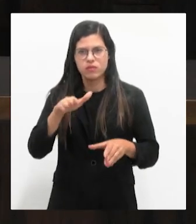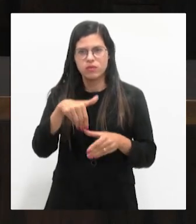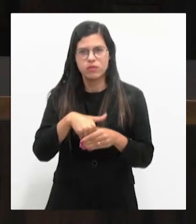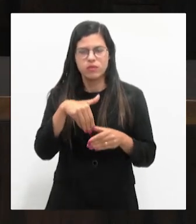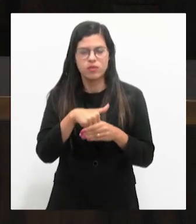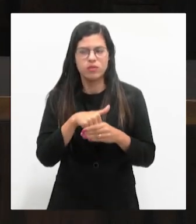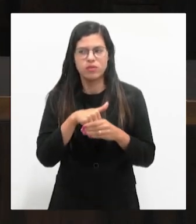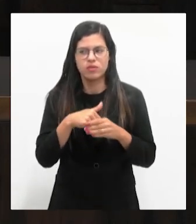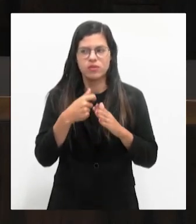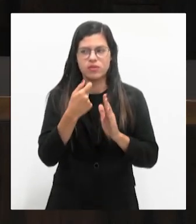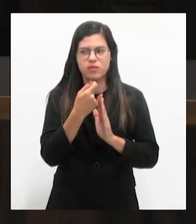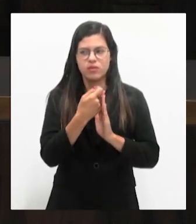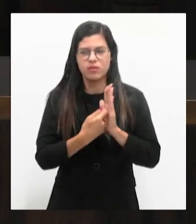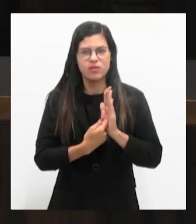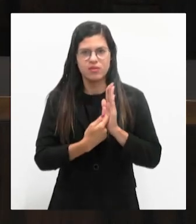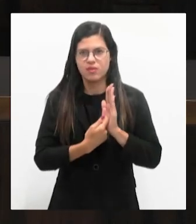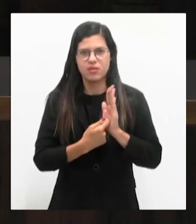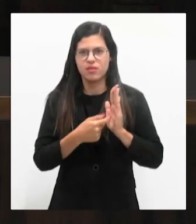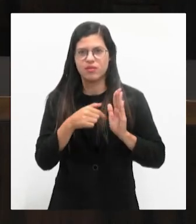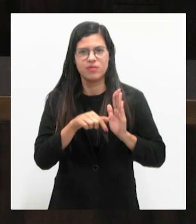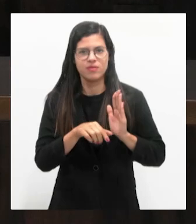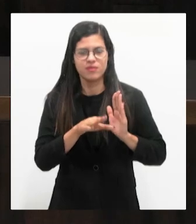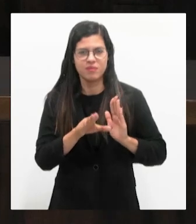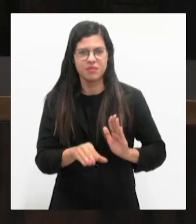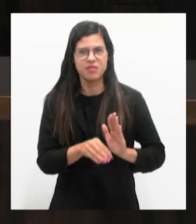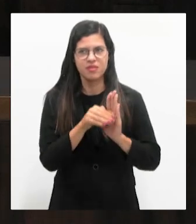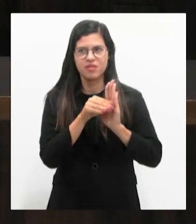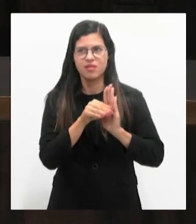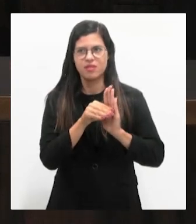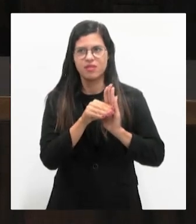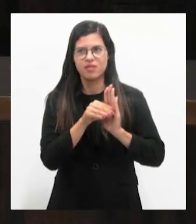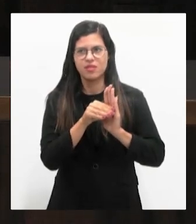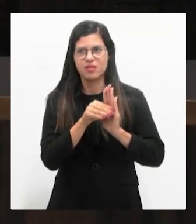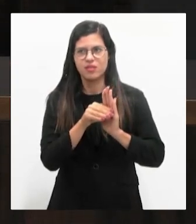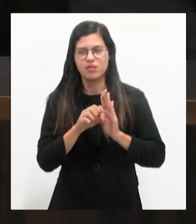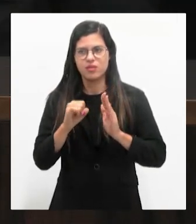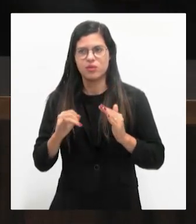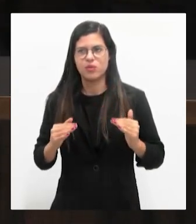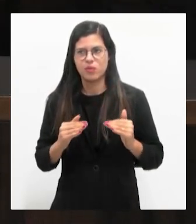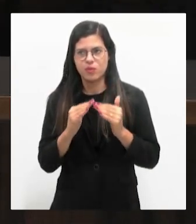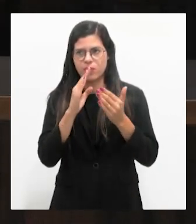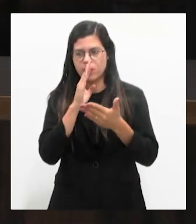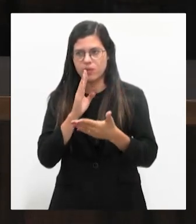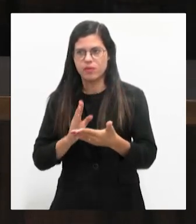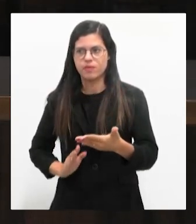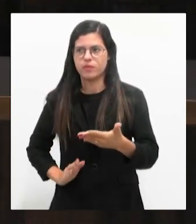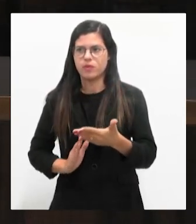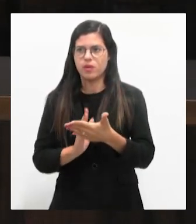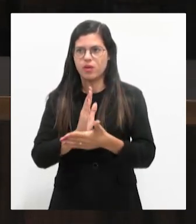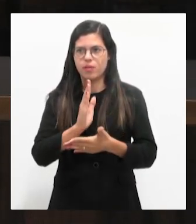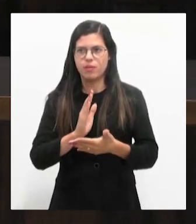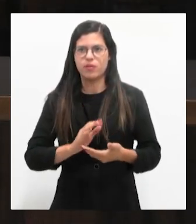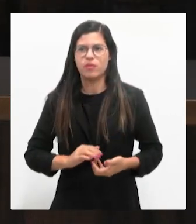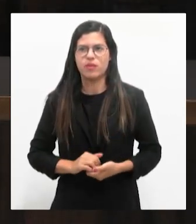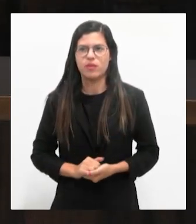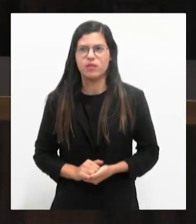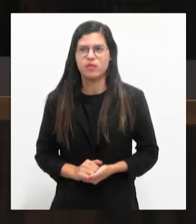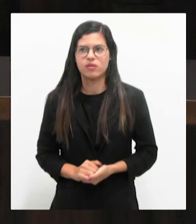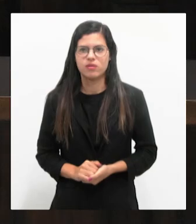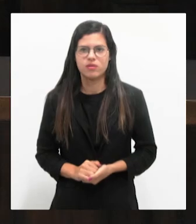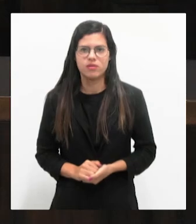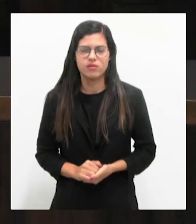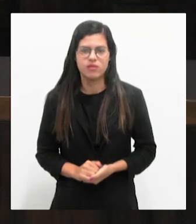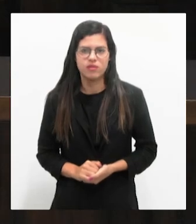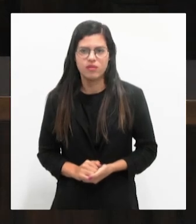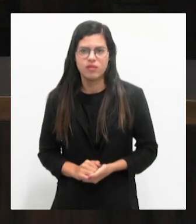votação, a redação final assim emendada. Os senhores que aprovam, permaneçam como estão.